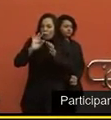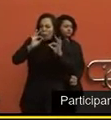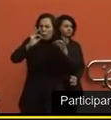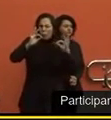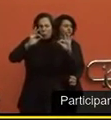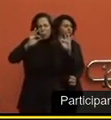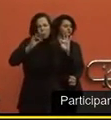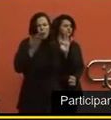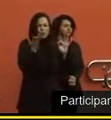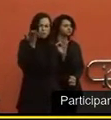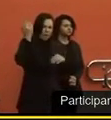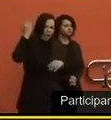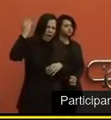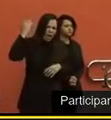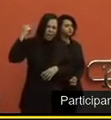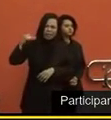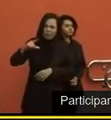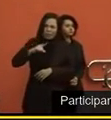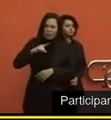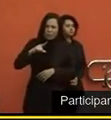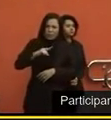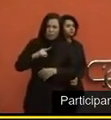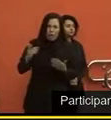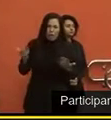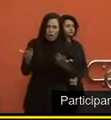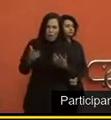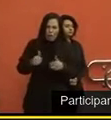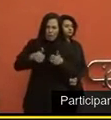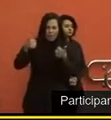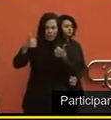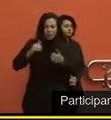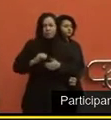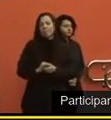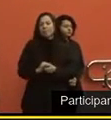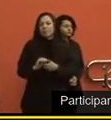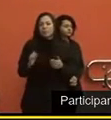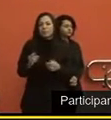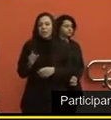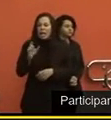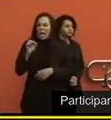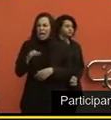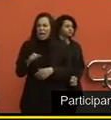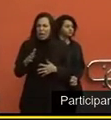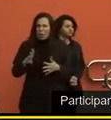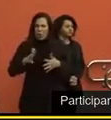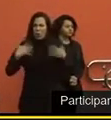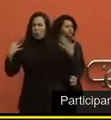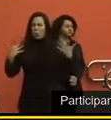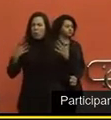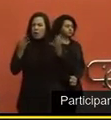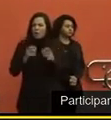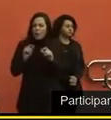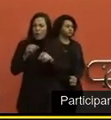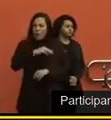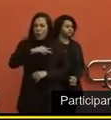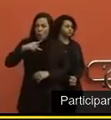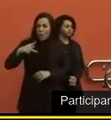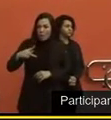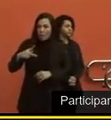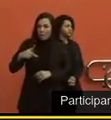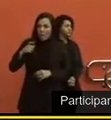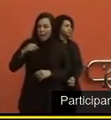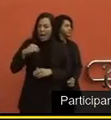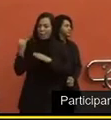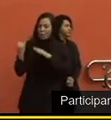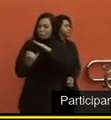dos rabiscos que a delineavam no passado. Não é exagero afirmar que o Ministério Público é